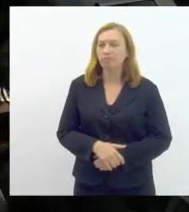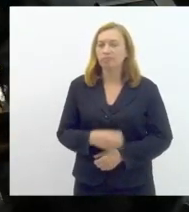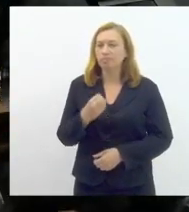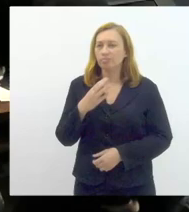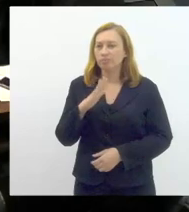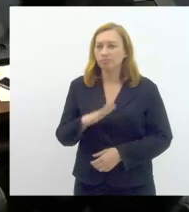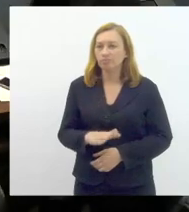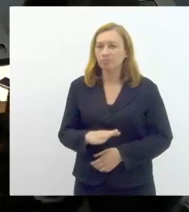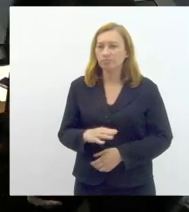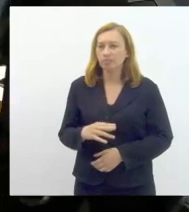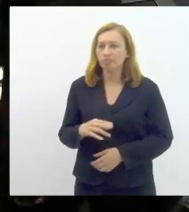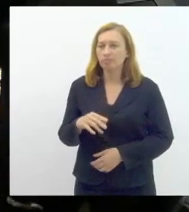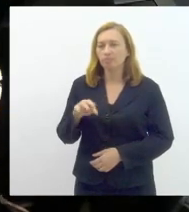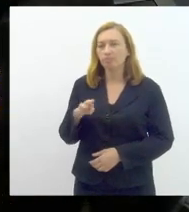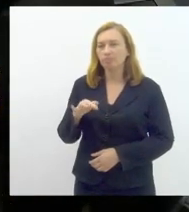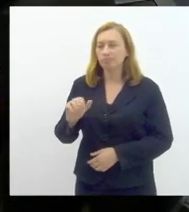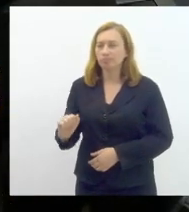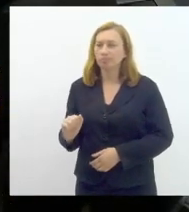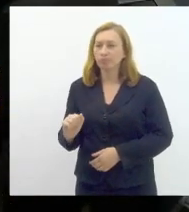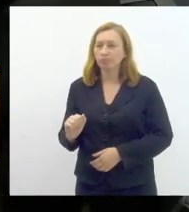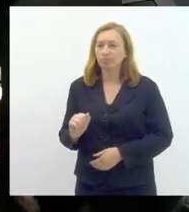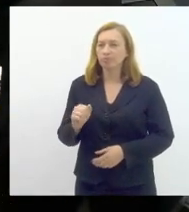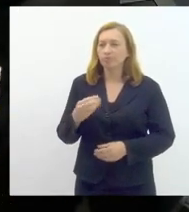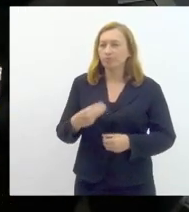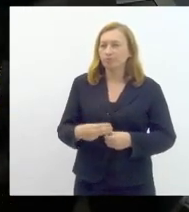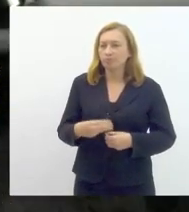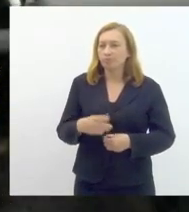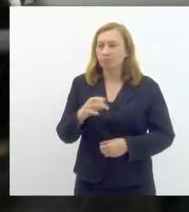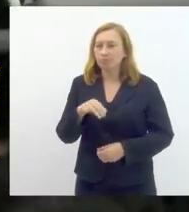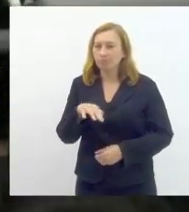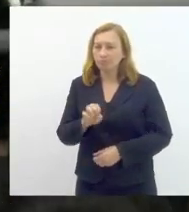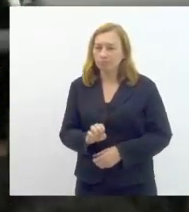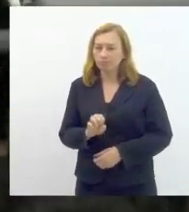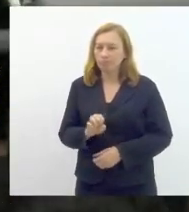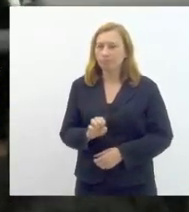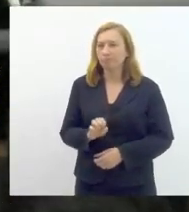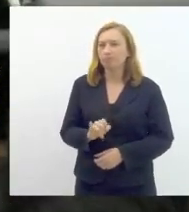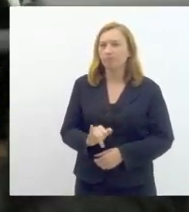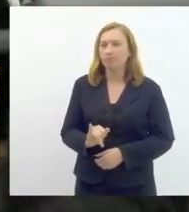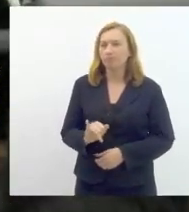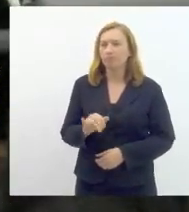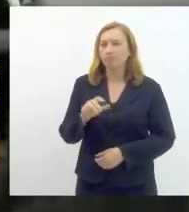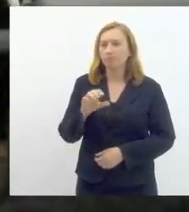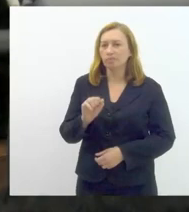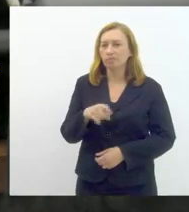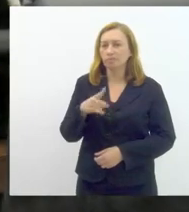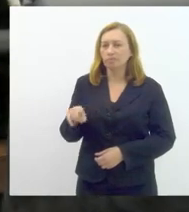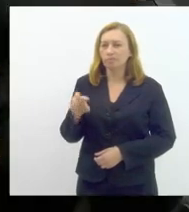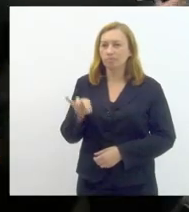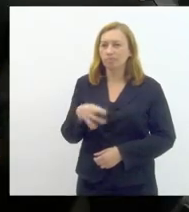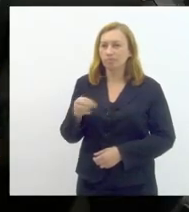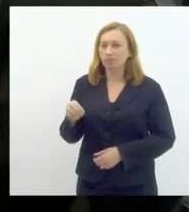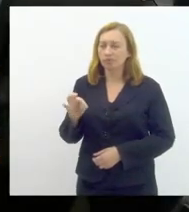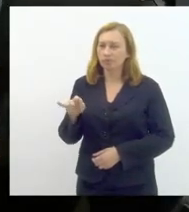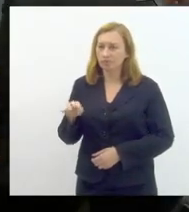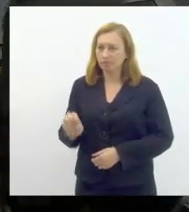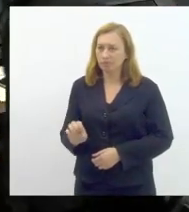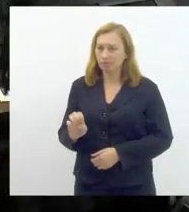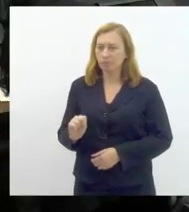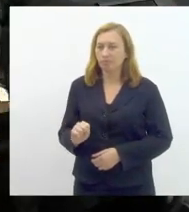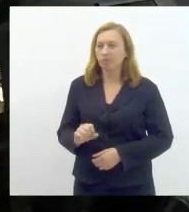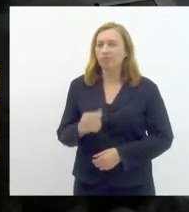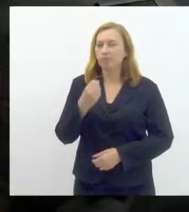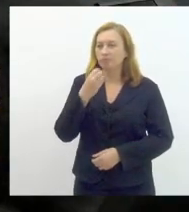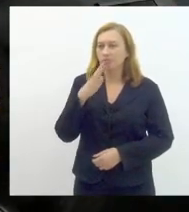Boa tarde, eu sou a Maria Clara Brito, sou do município de Guapimirim, e meu voto vai para o Cauã Santana, de São Fidélis.